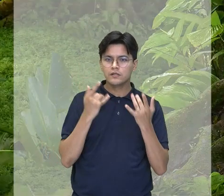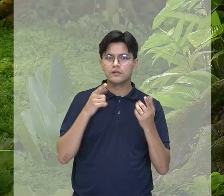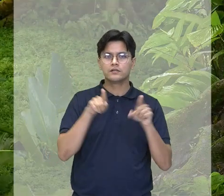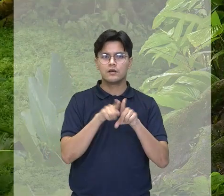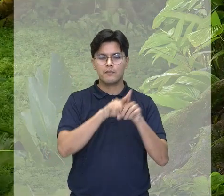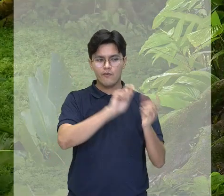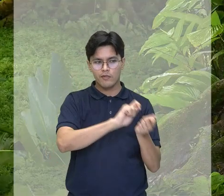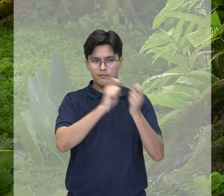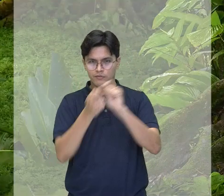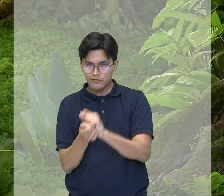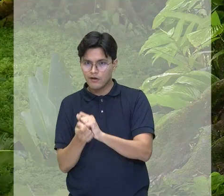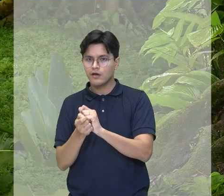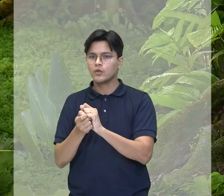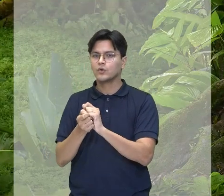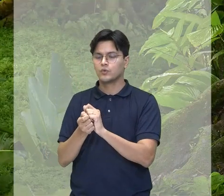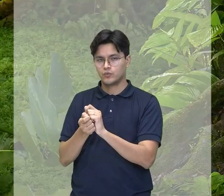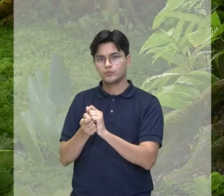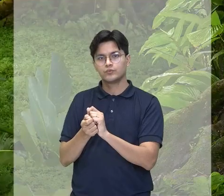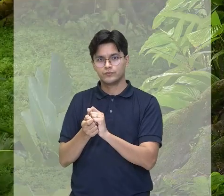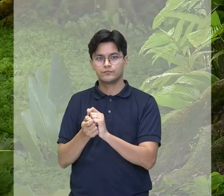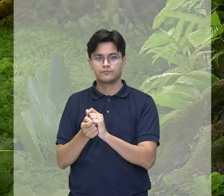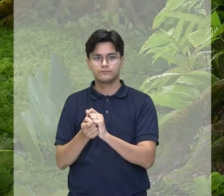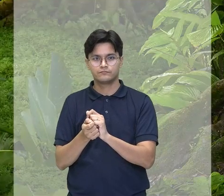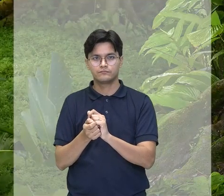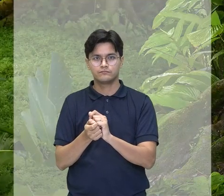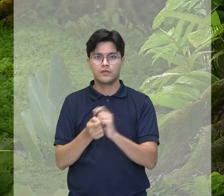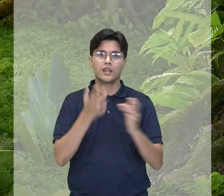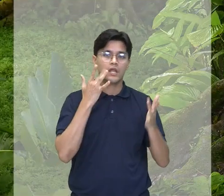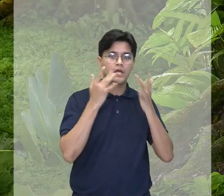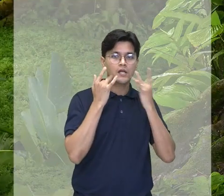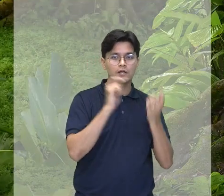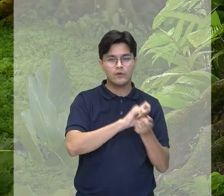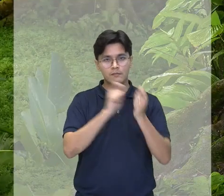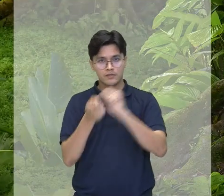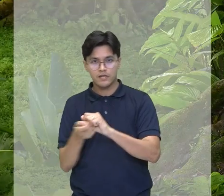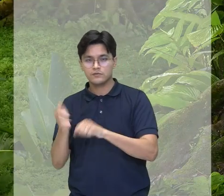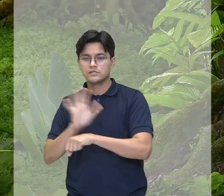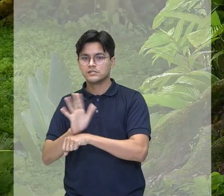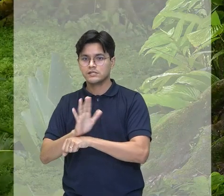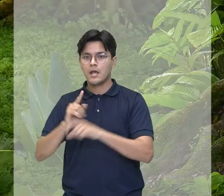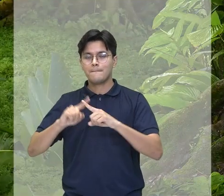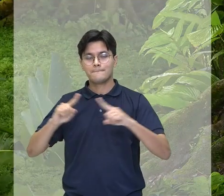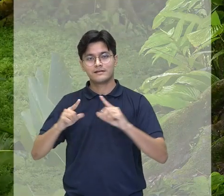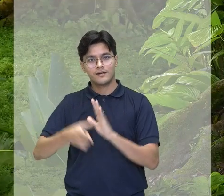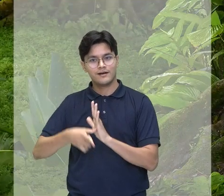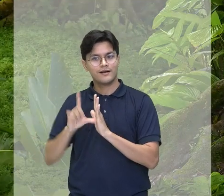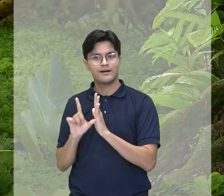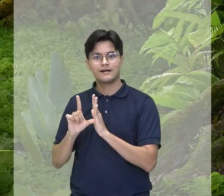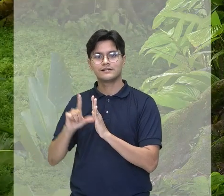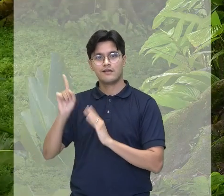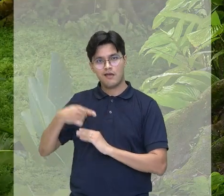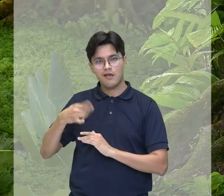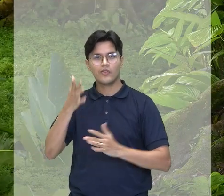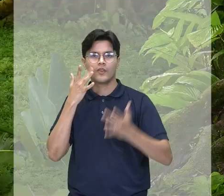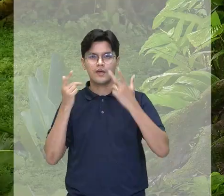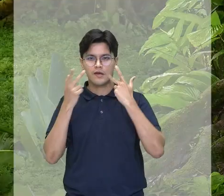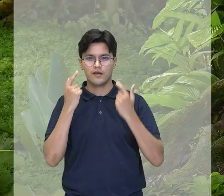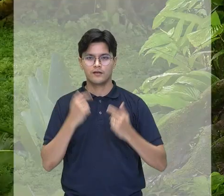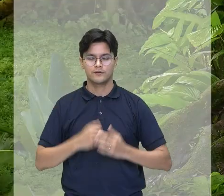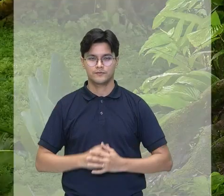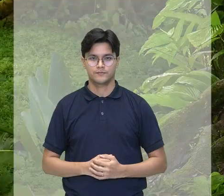teatro e depois, ele era um texto teatral e foi adaptado para o cinema, mas antes ele era um texto teatral. Vamos dar uma